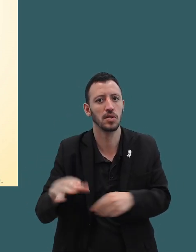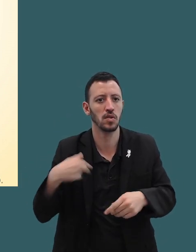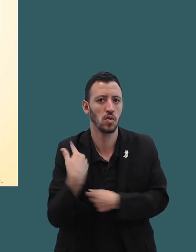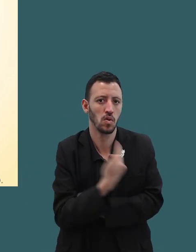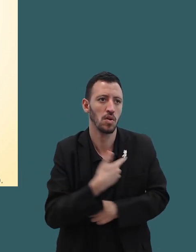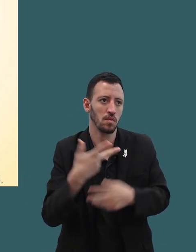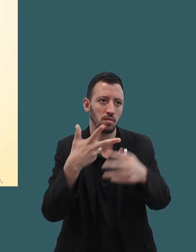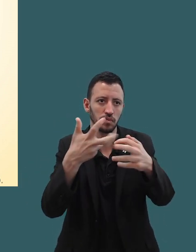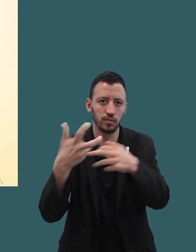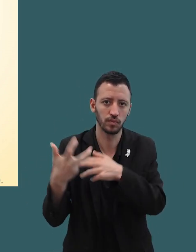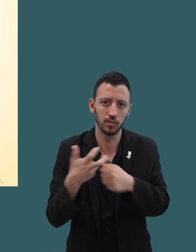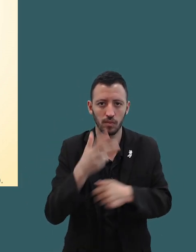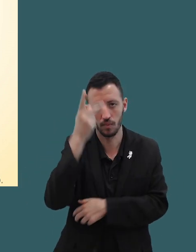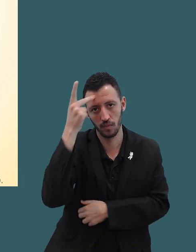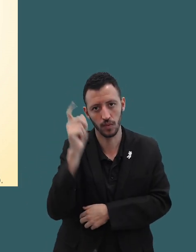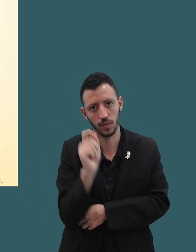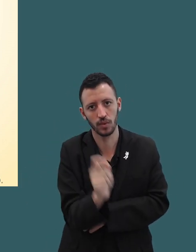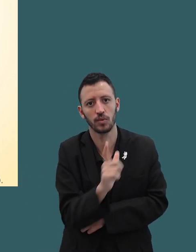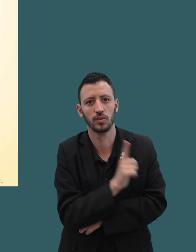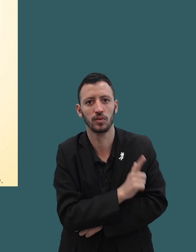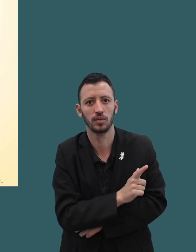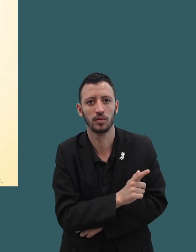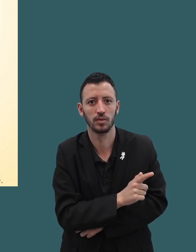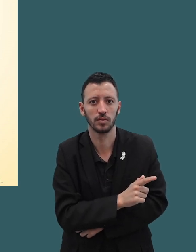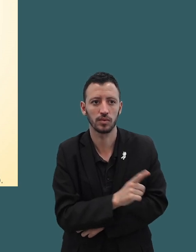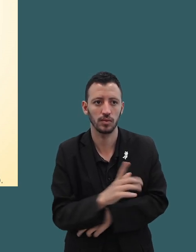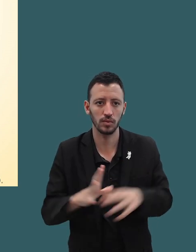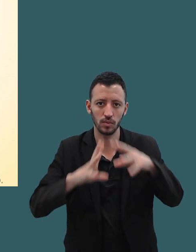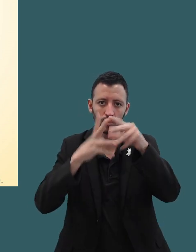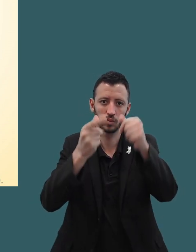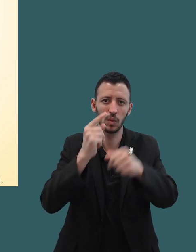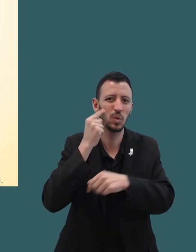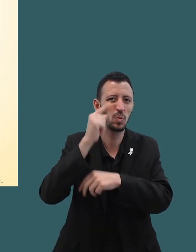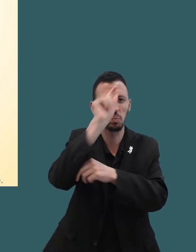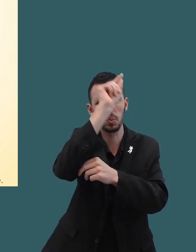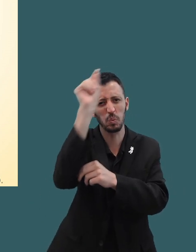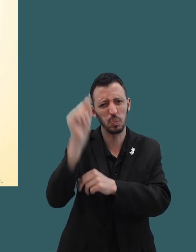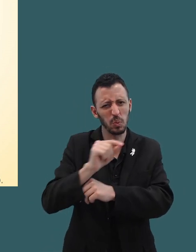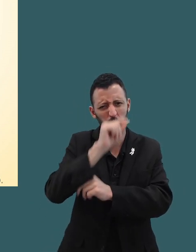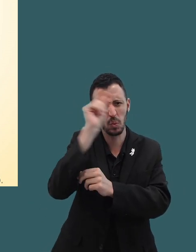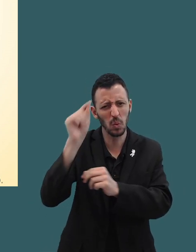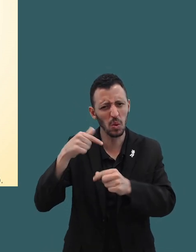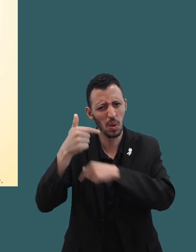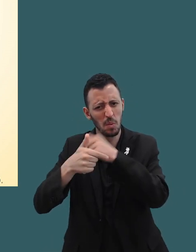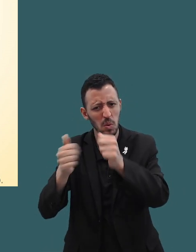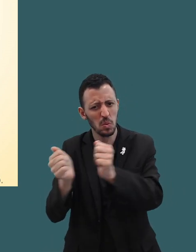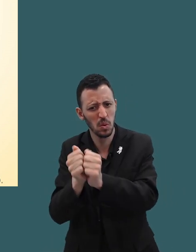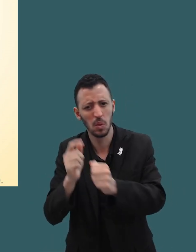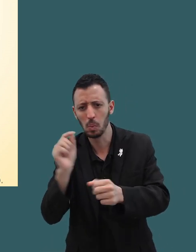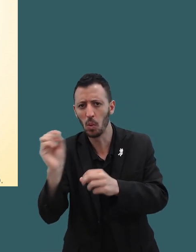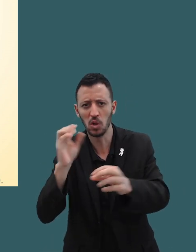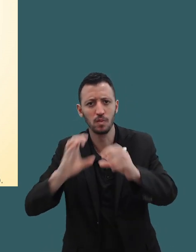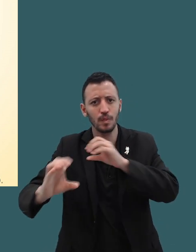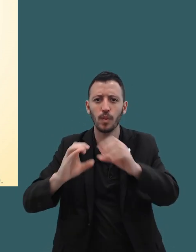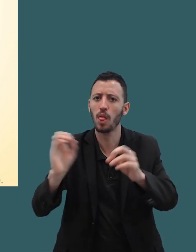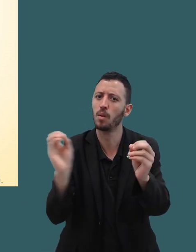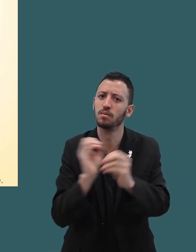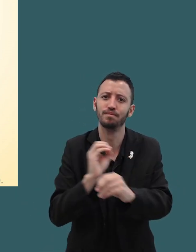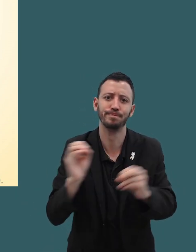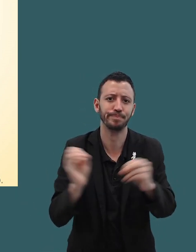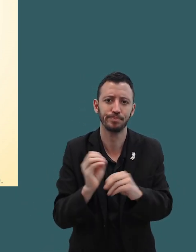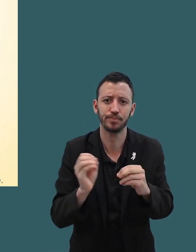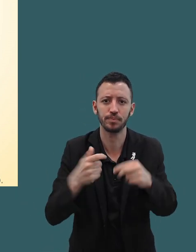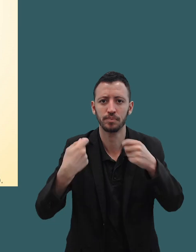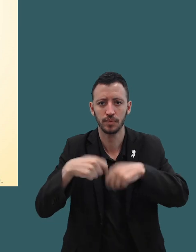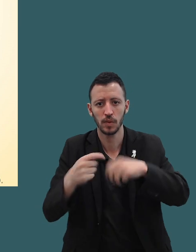percebemos que, apesar de tudo isso está acontecendo ao mesmo tempo, essas coisas não se comunicavam muito. Então, a